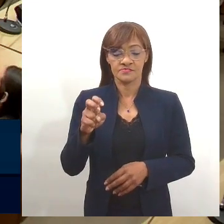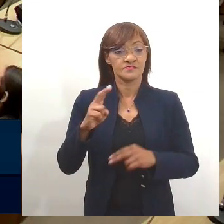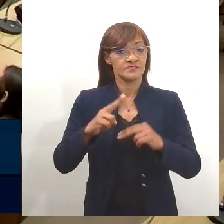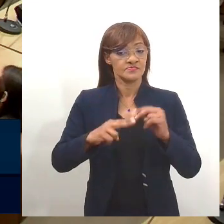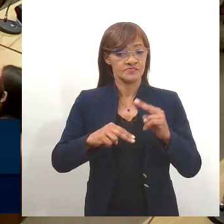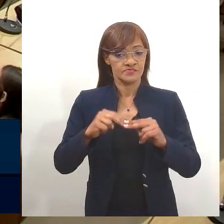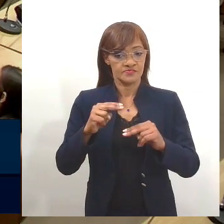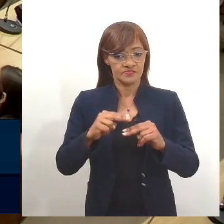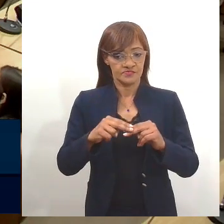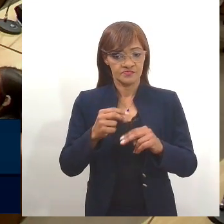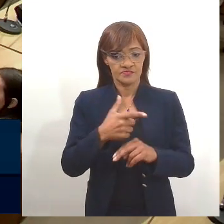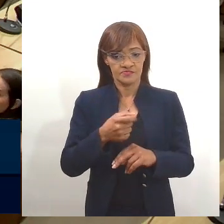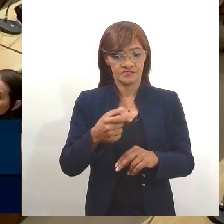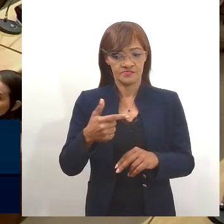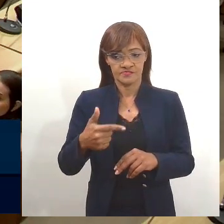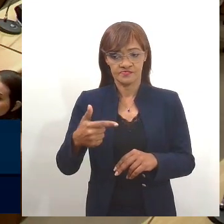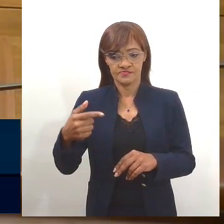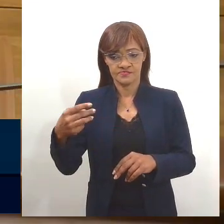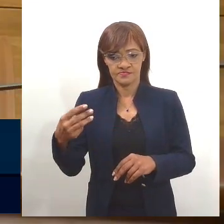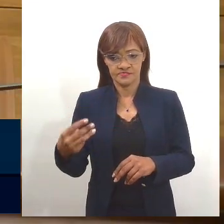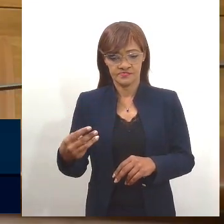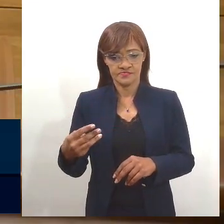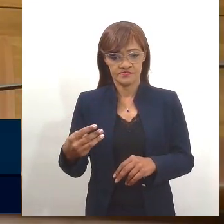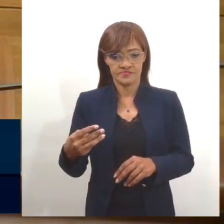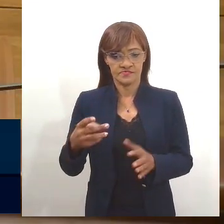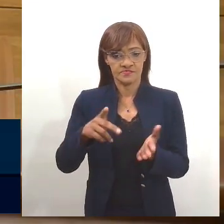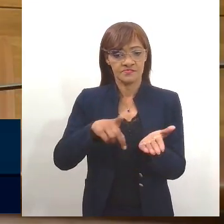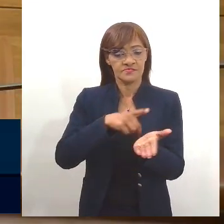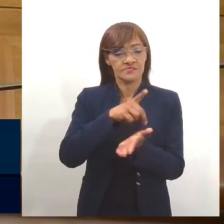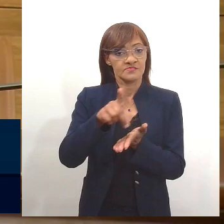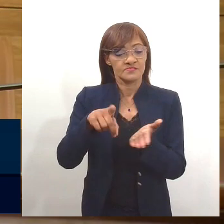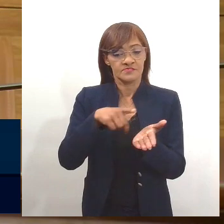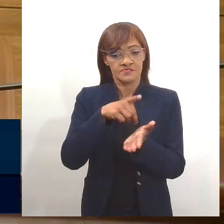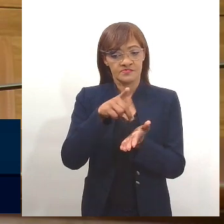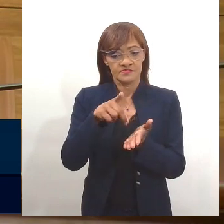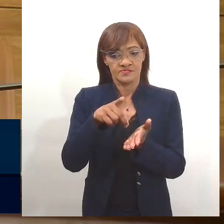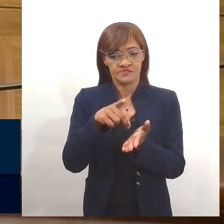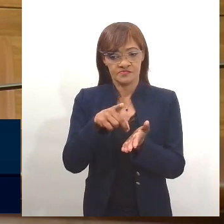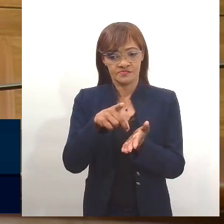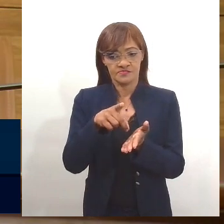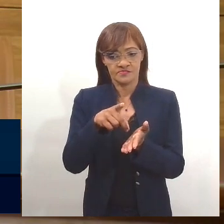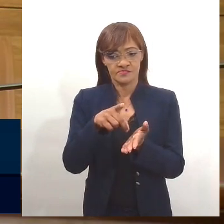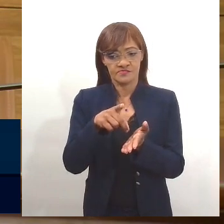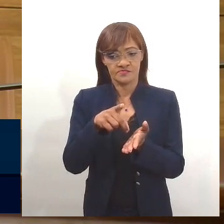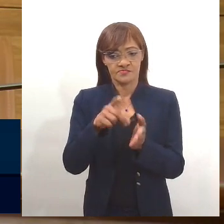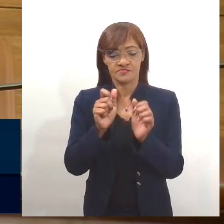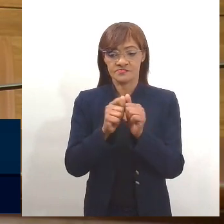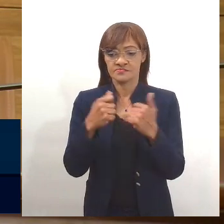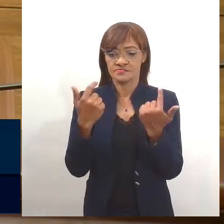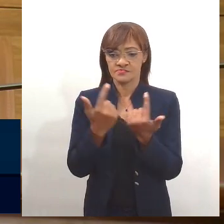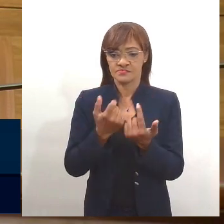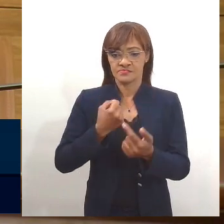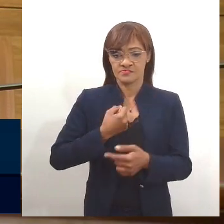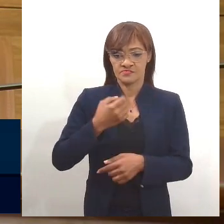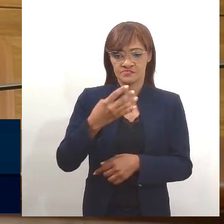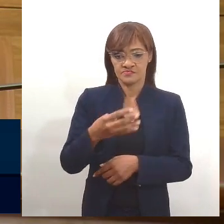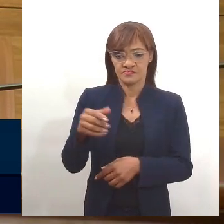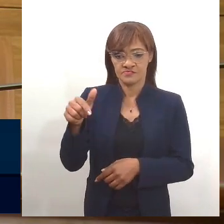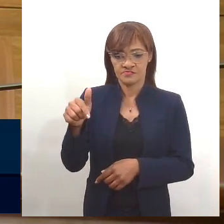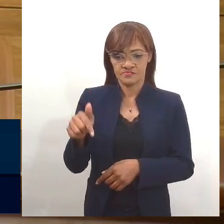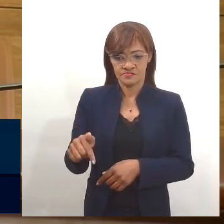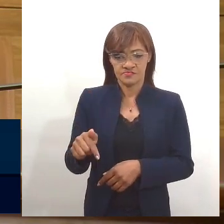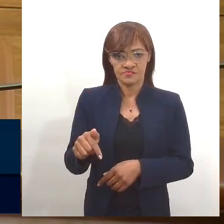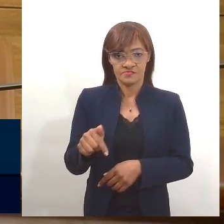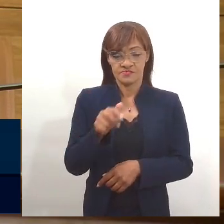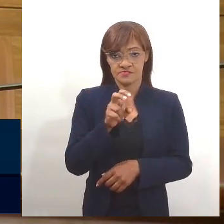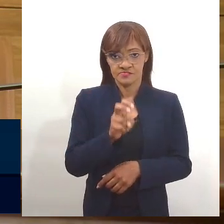publicada no Diário no Diário do Legislativo, número 47, de 6/6/2023, concede